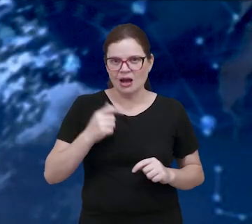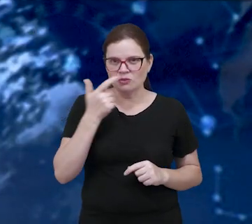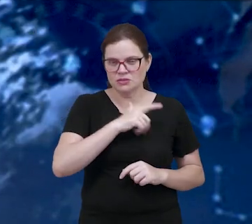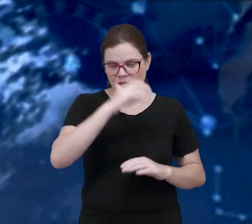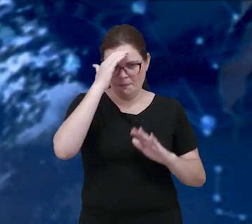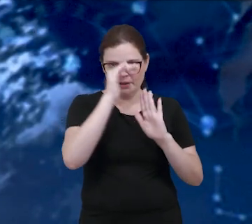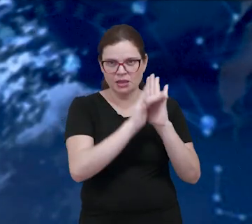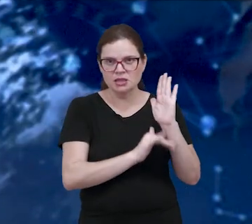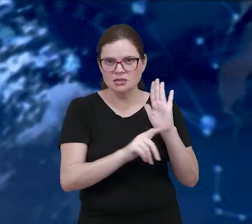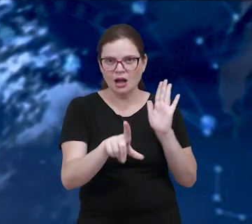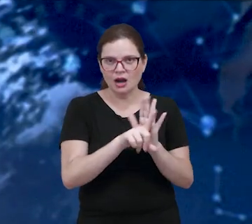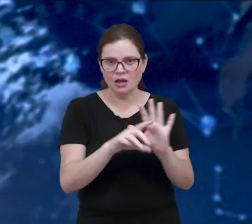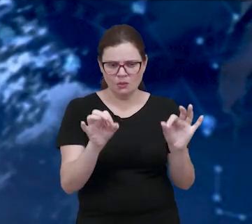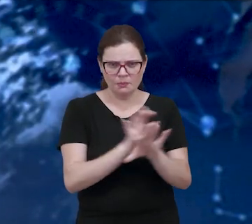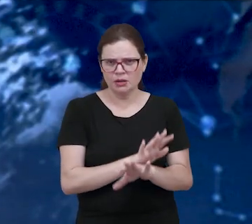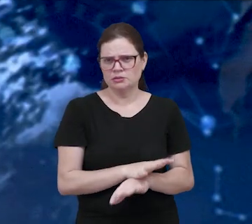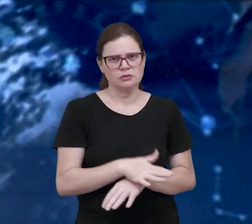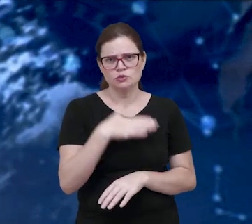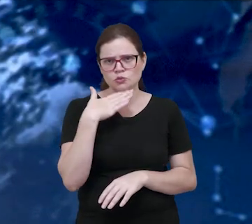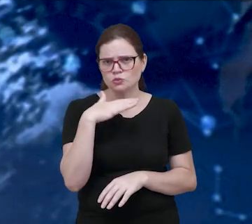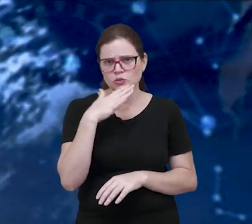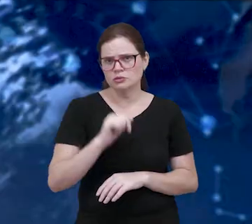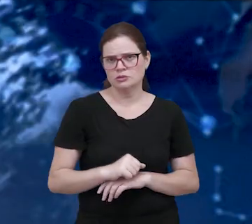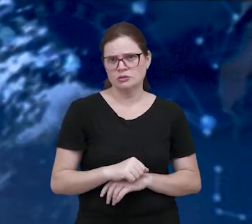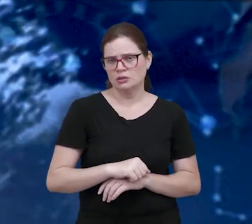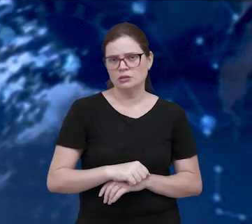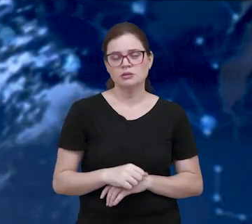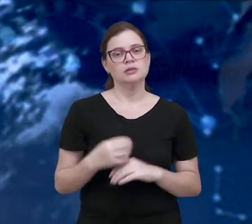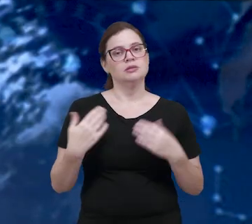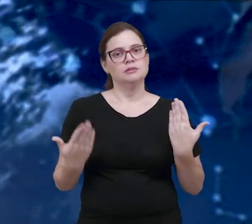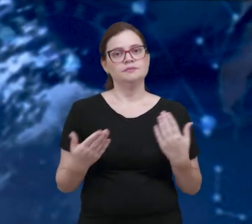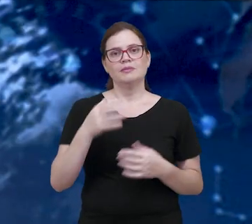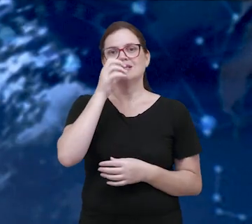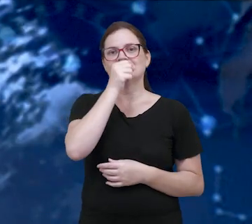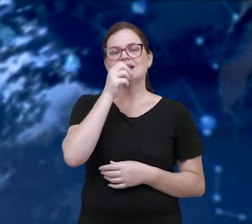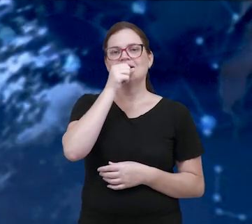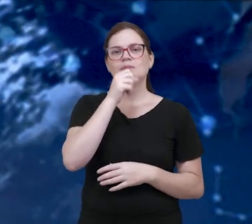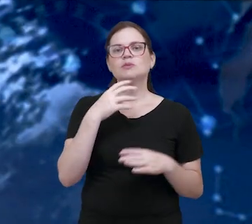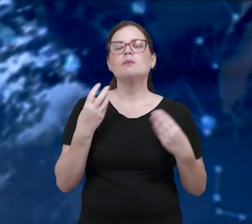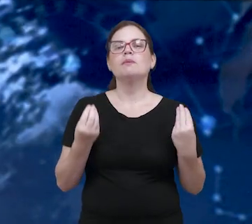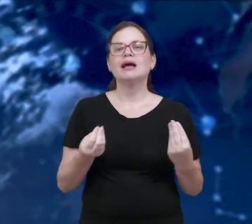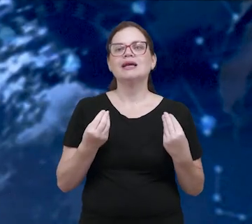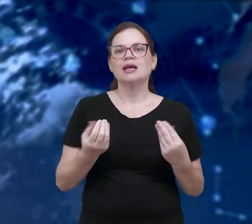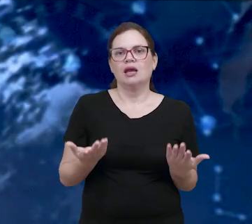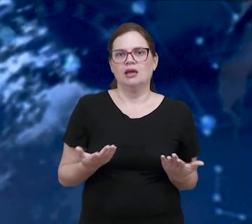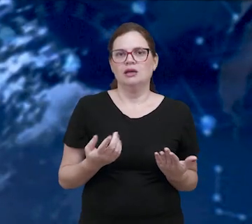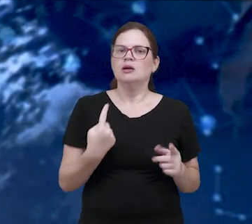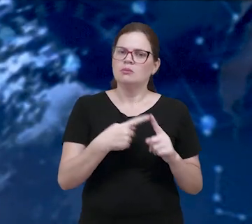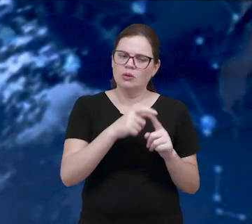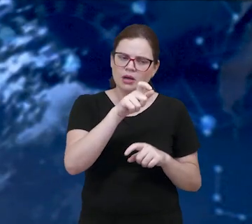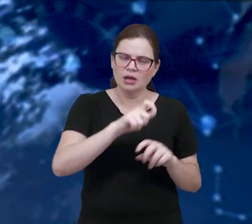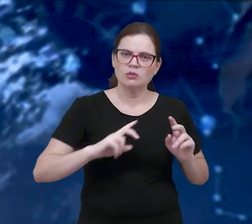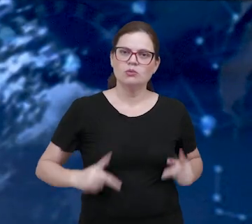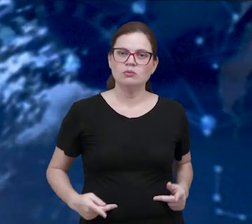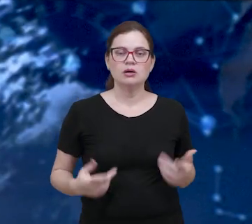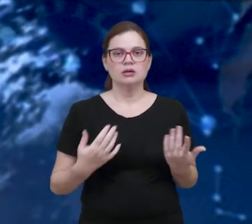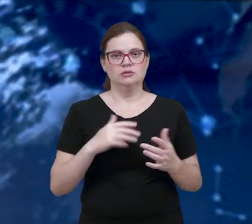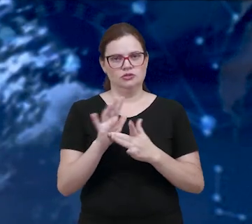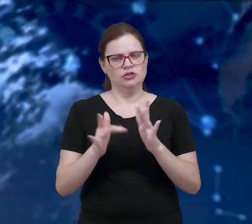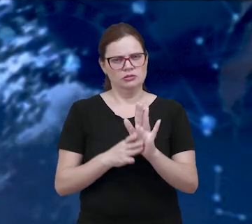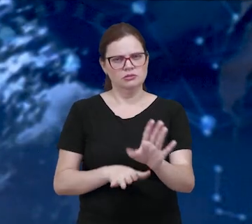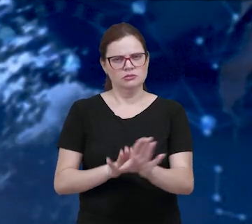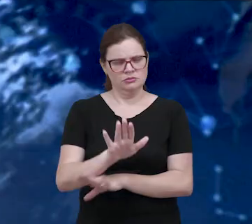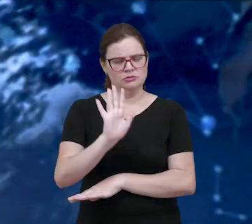toda. Então, o sábado foi feito por causa do homem, e não o homem por causa do sábado. Jesus falou muito bem isso. Em